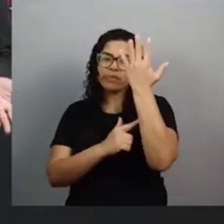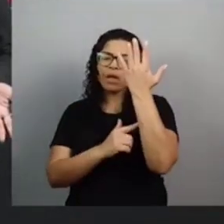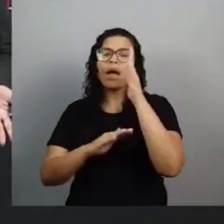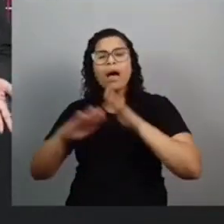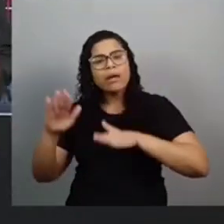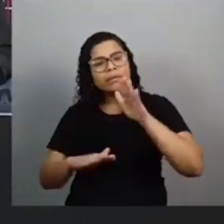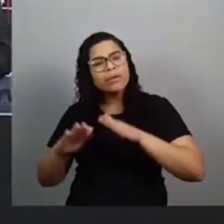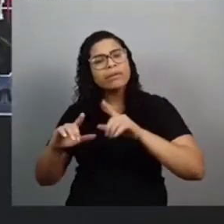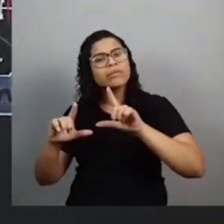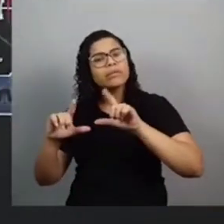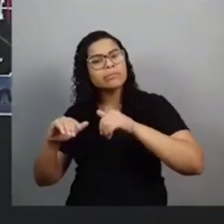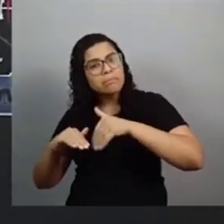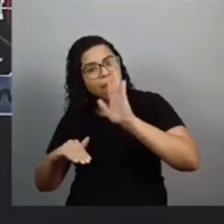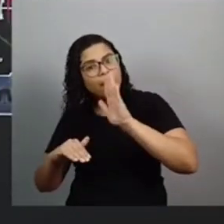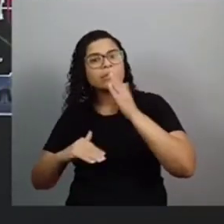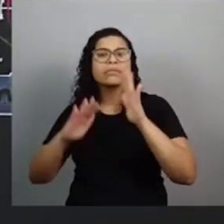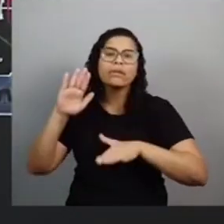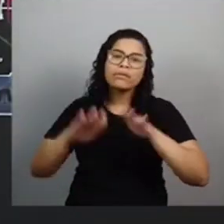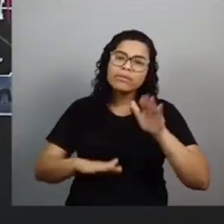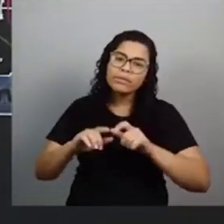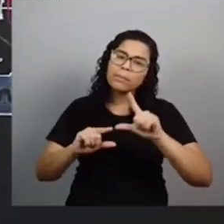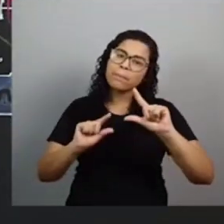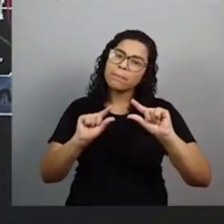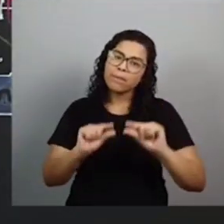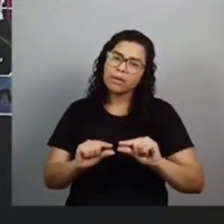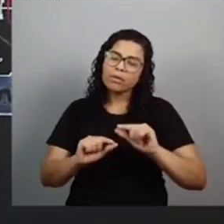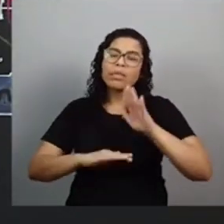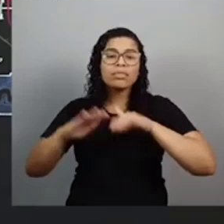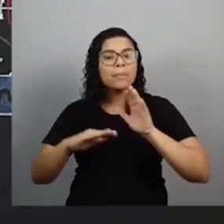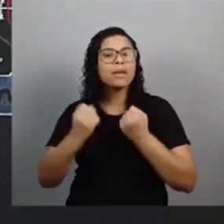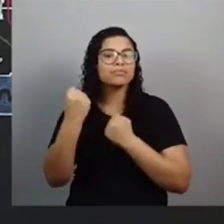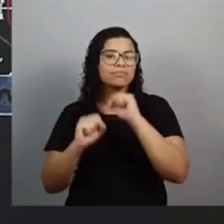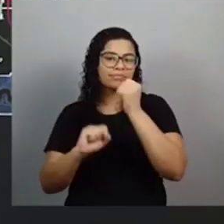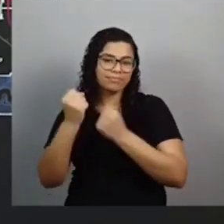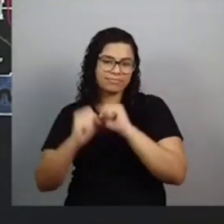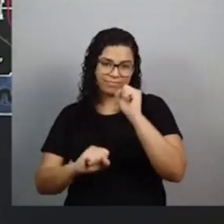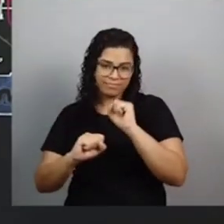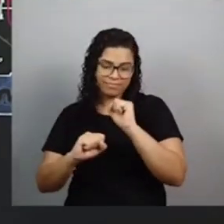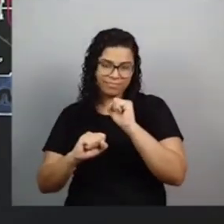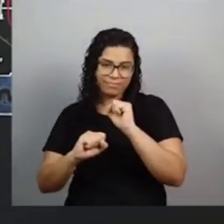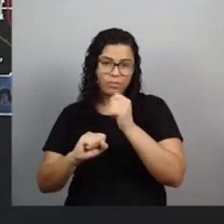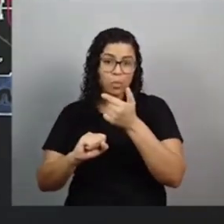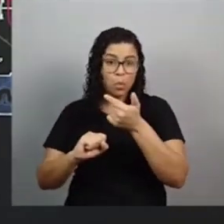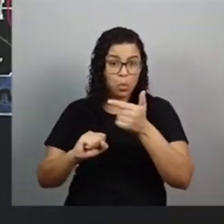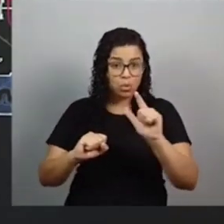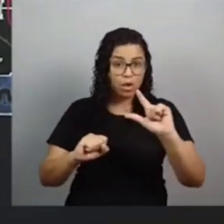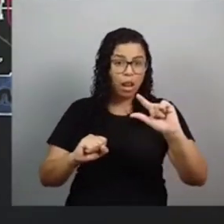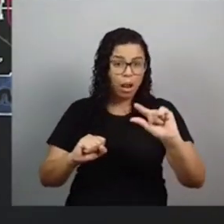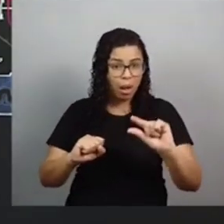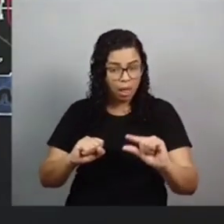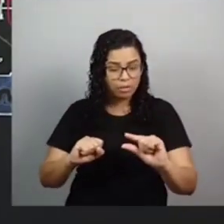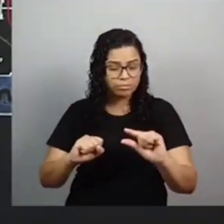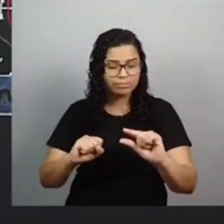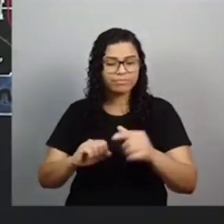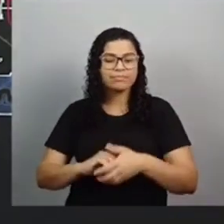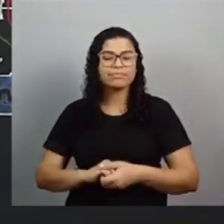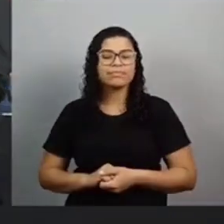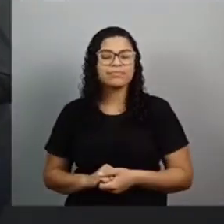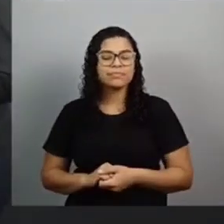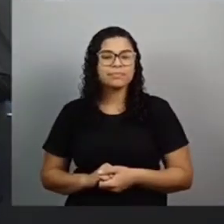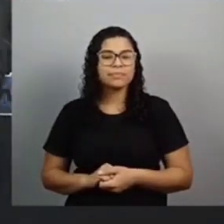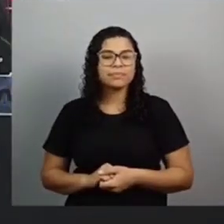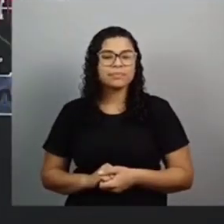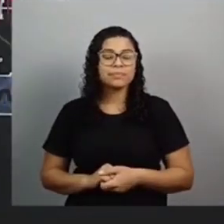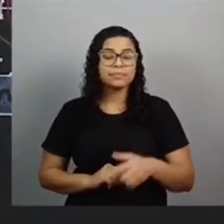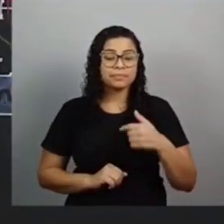menos perda. E a gente fala que algumas máquinas são mais eficientes porque perde menos e outras são menos eficientes porque perdem mais.